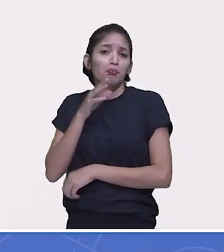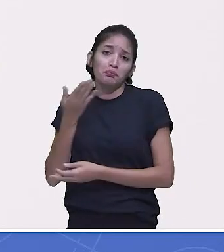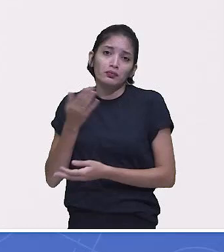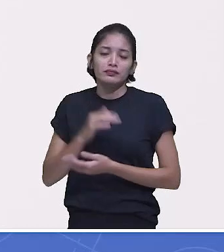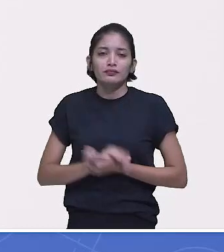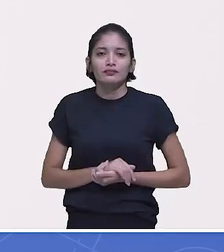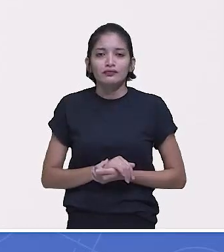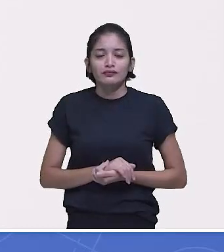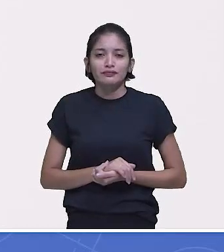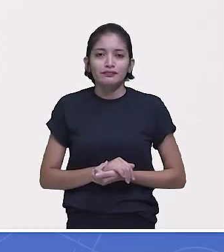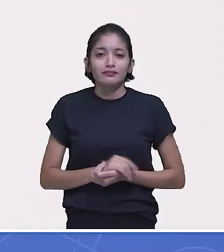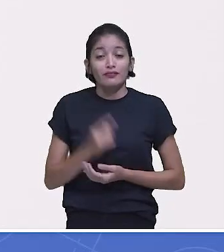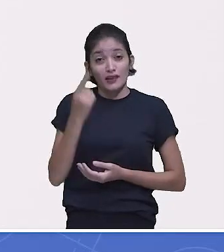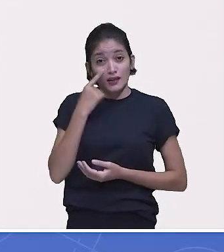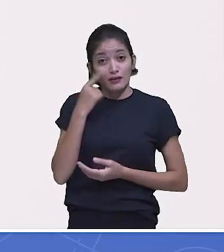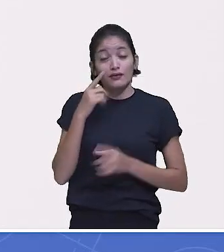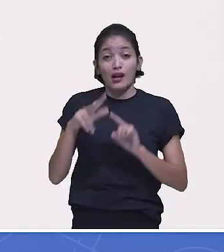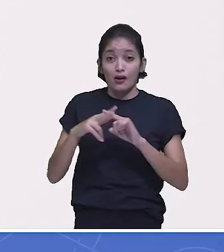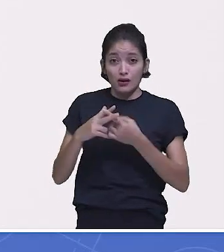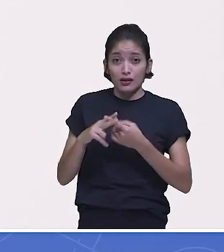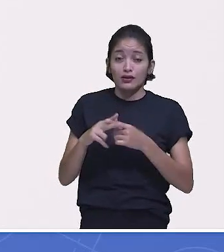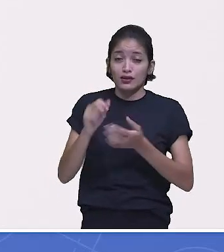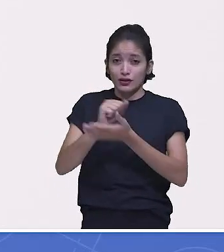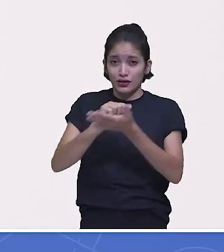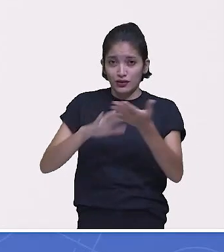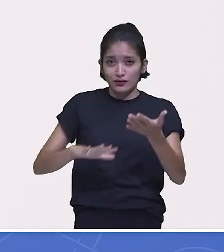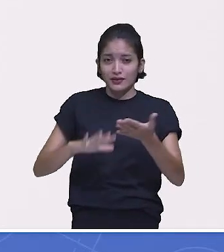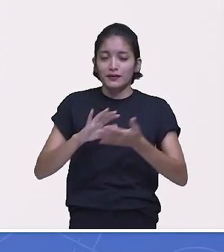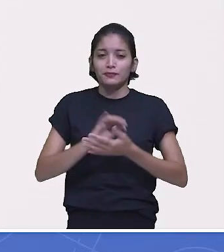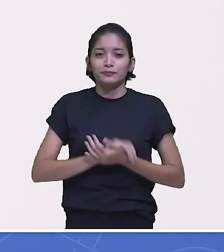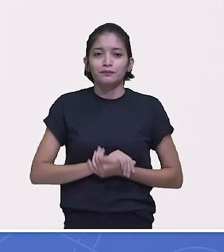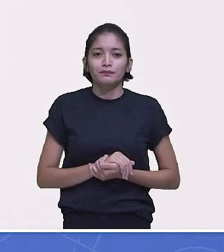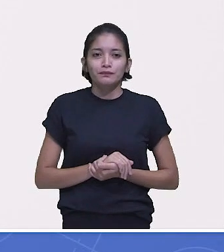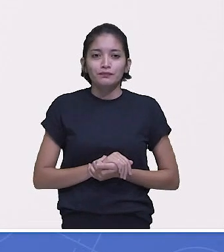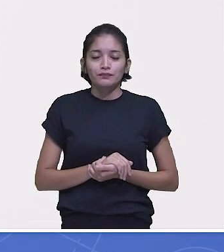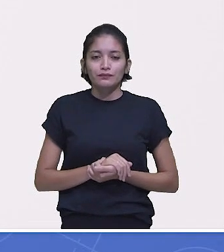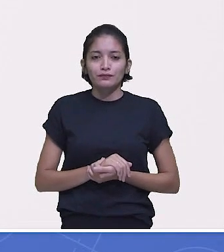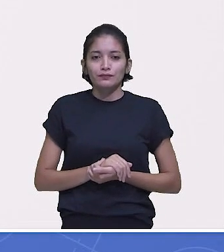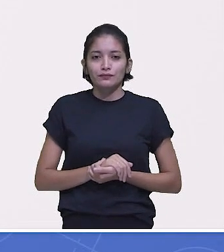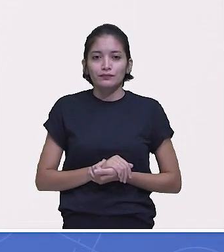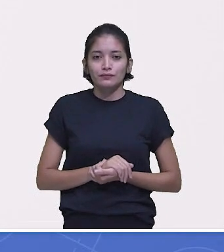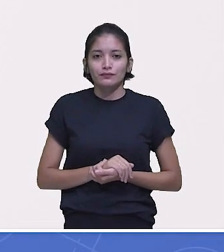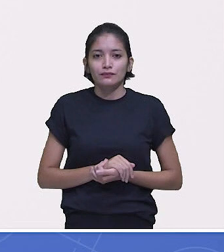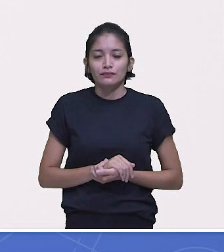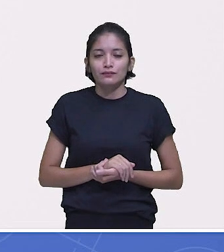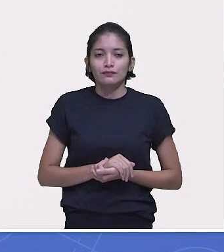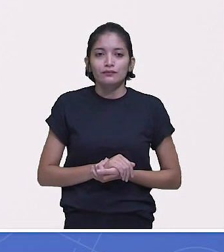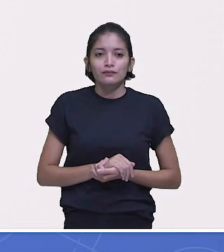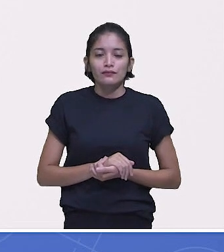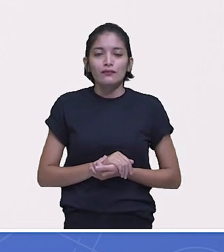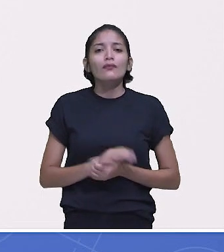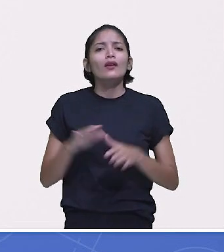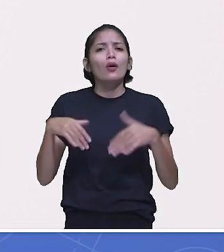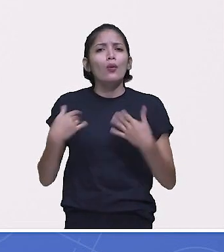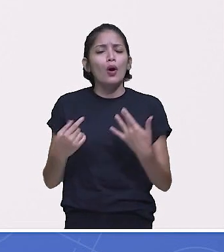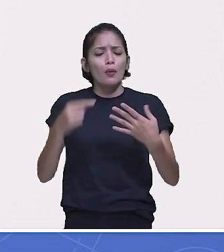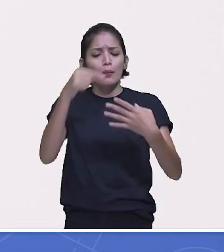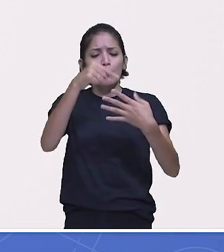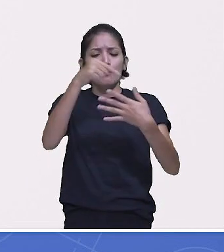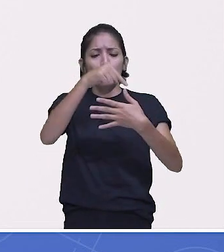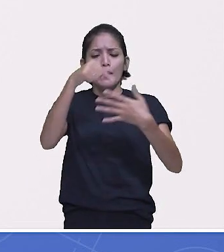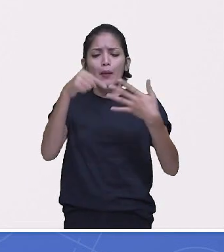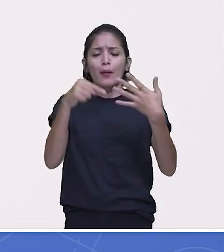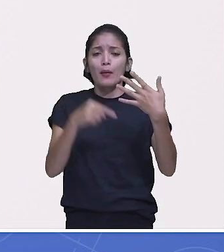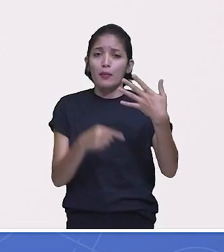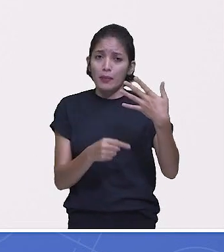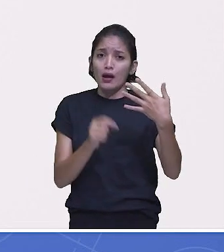então, pessoal, à nossa correção dessa questão. Vamos lá, então. Veja, qual que é a alternativa correta mesmo? A, B, C,